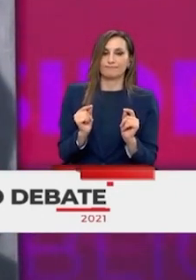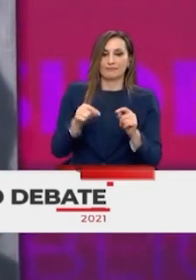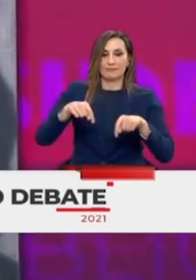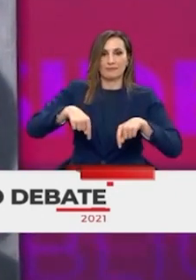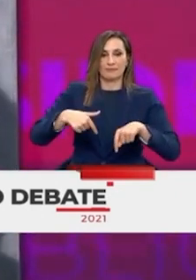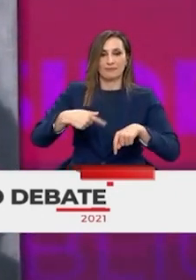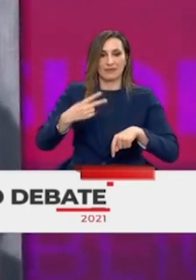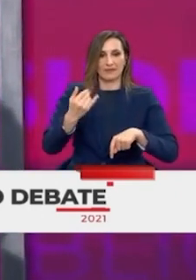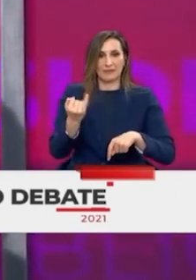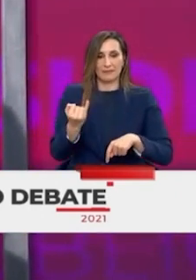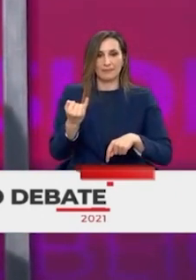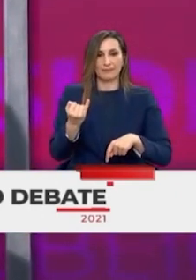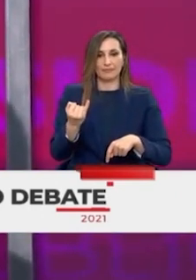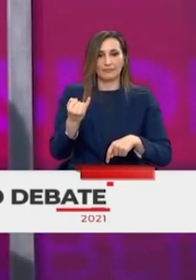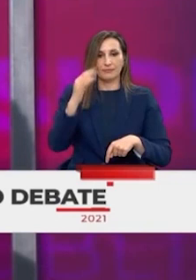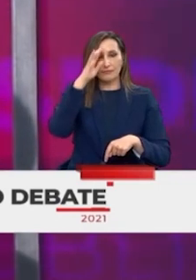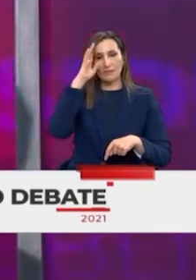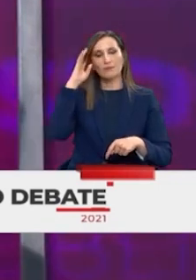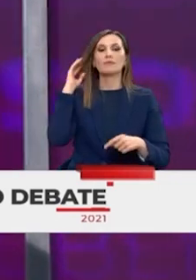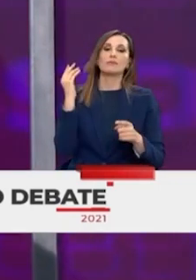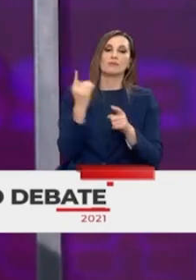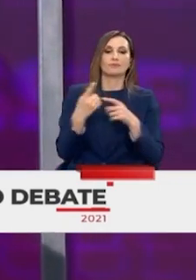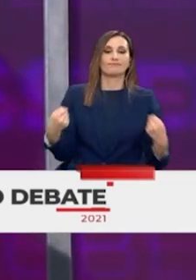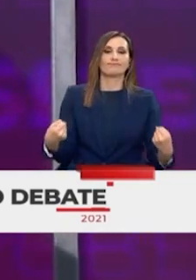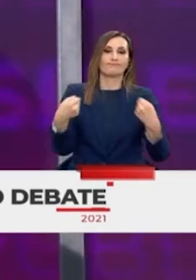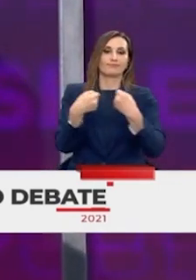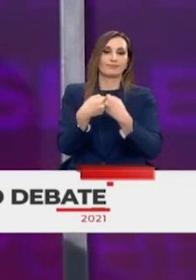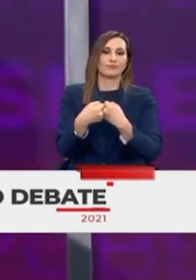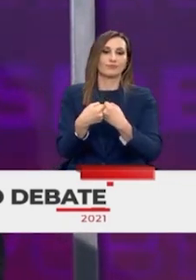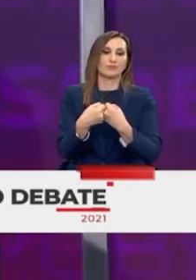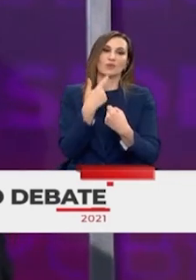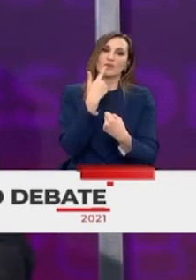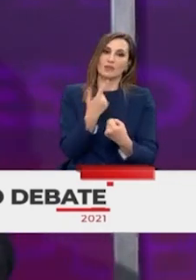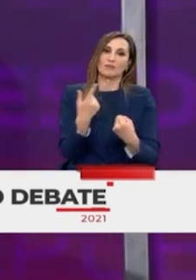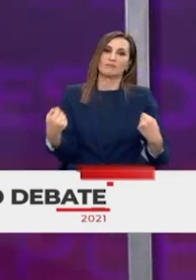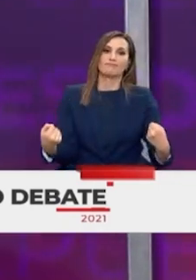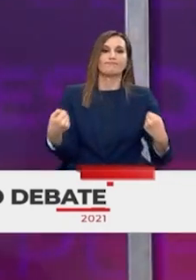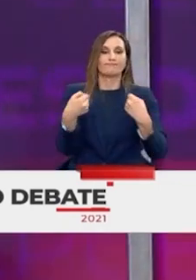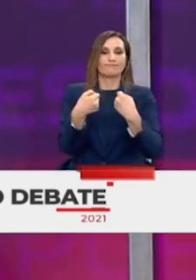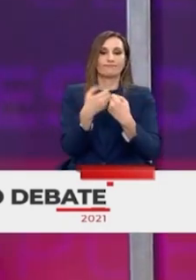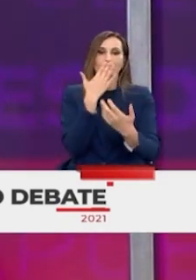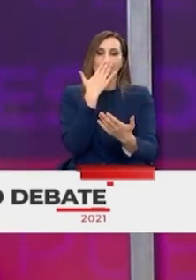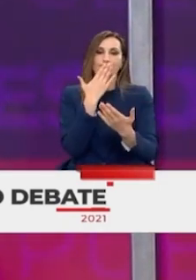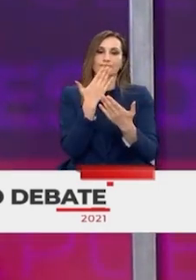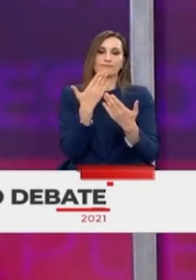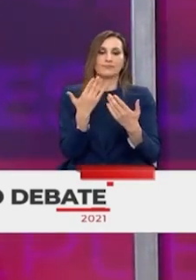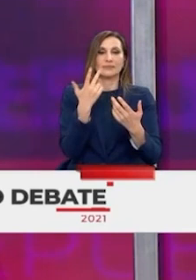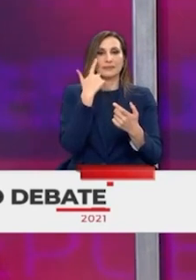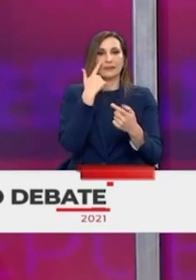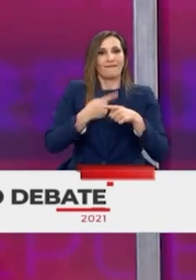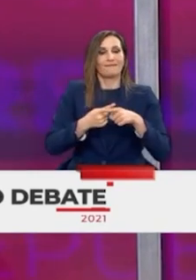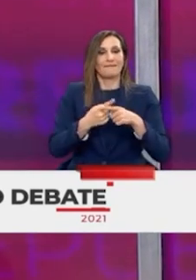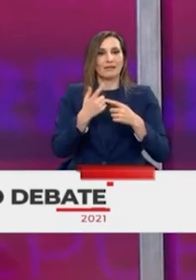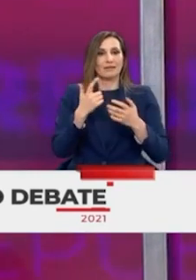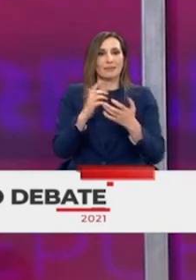aqui na TVI. Sendo um confronto, eu reitero que ele deve ser um confronto vivo, mas deve